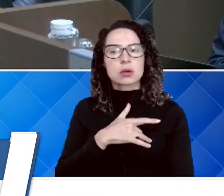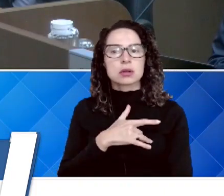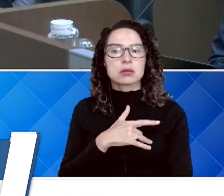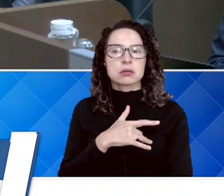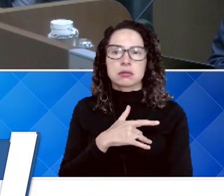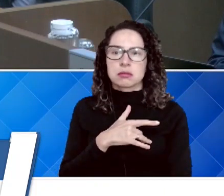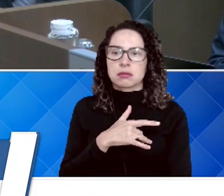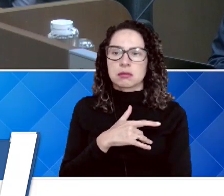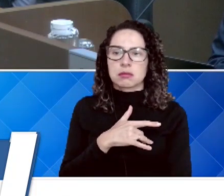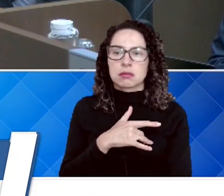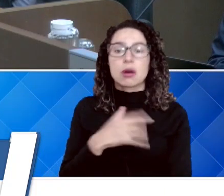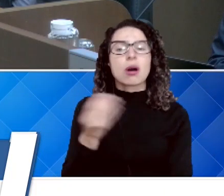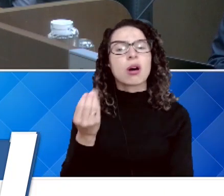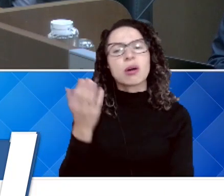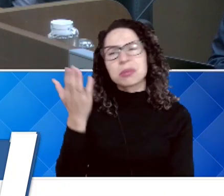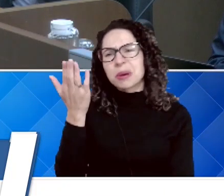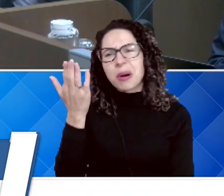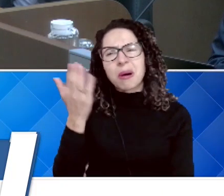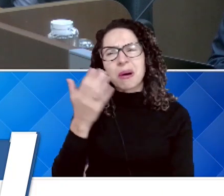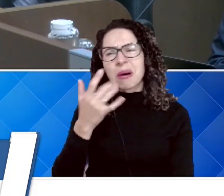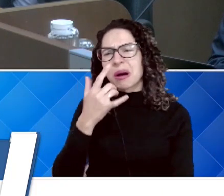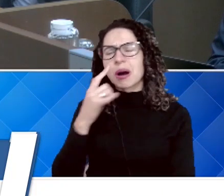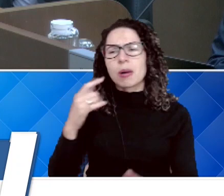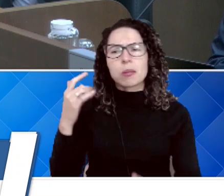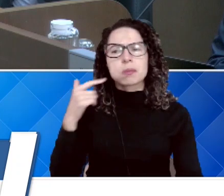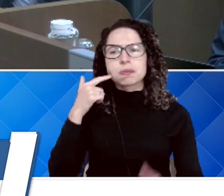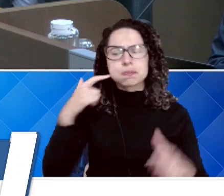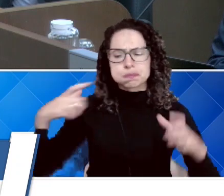Tem cabimento, olha esse monte de pneus